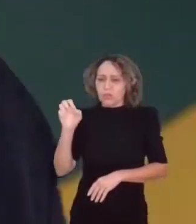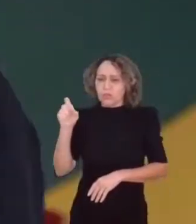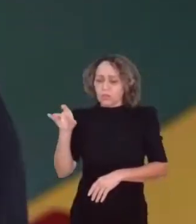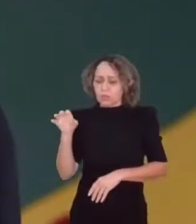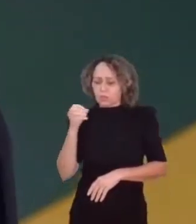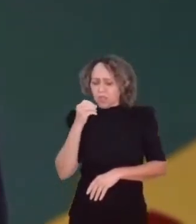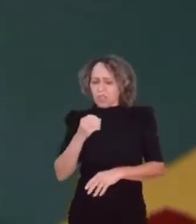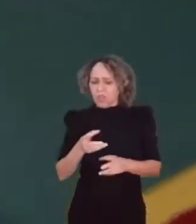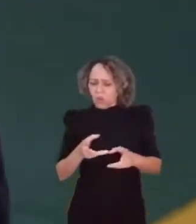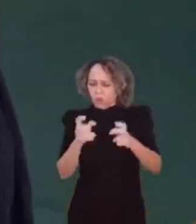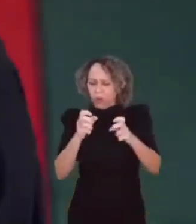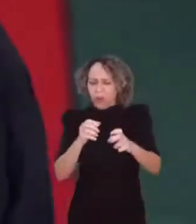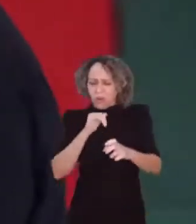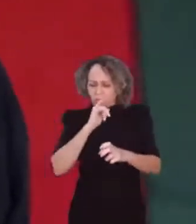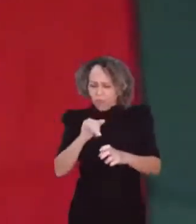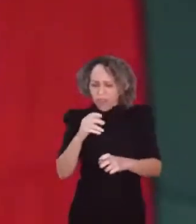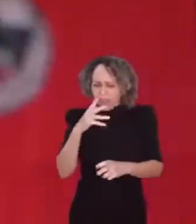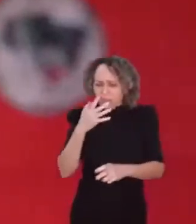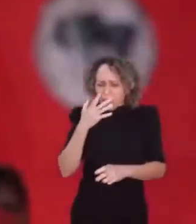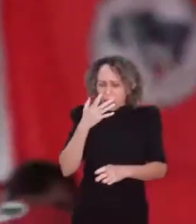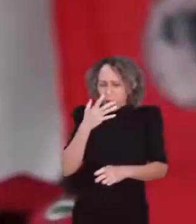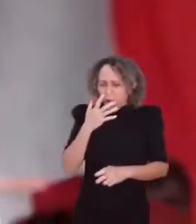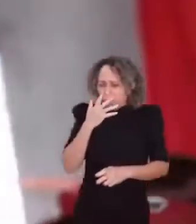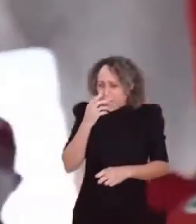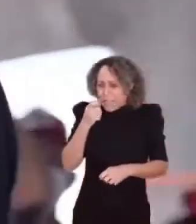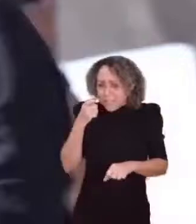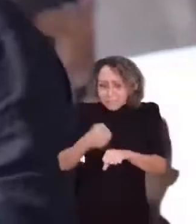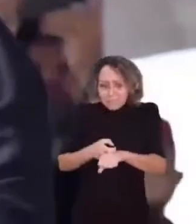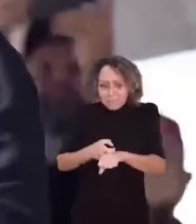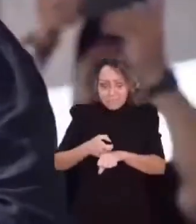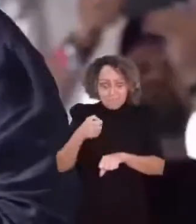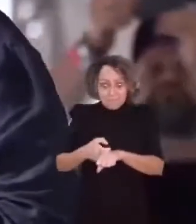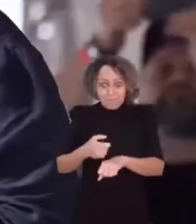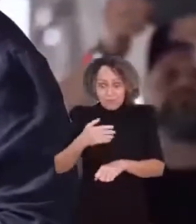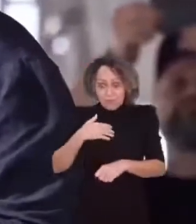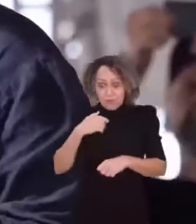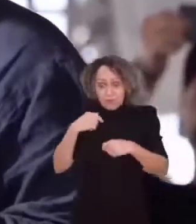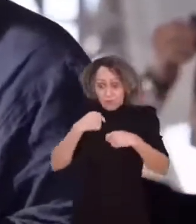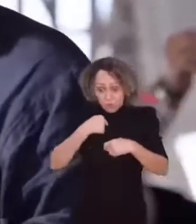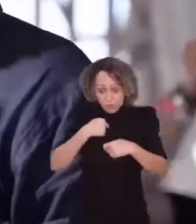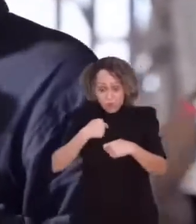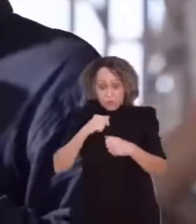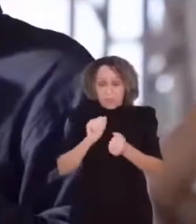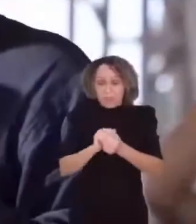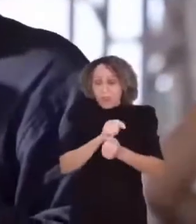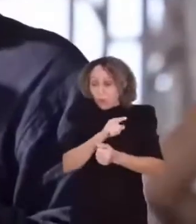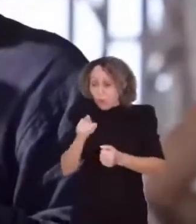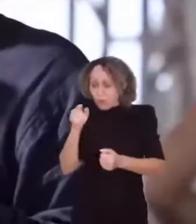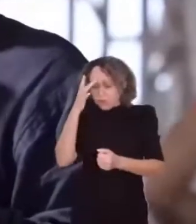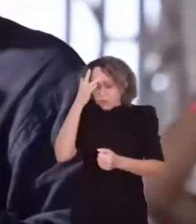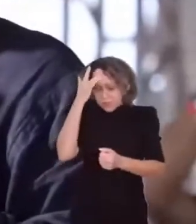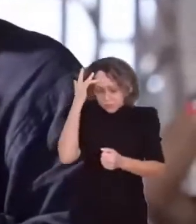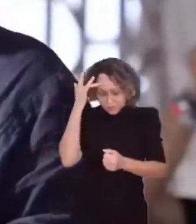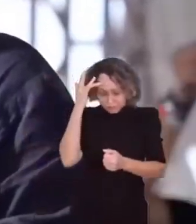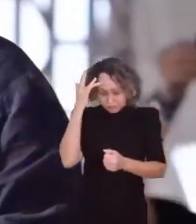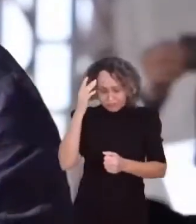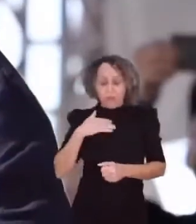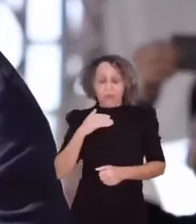outras pessoas, eu posso dizer para vocês, quisera Deus que todo ser